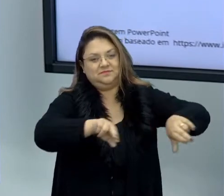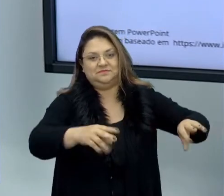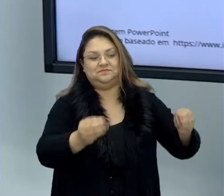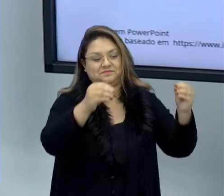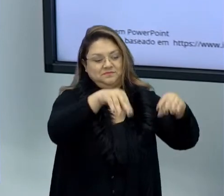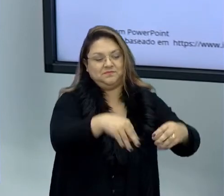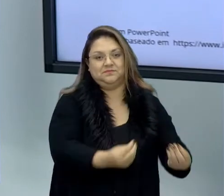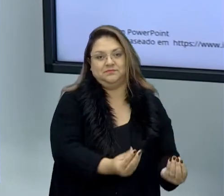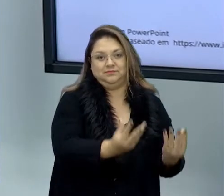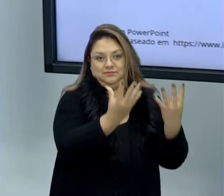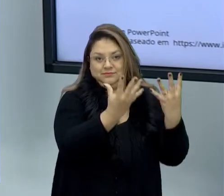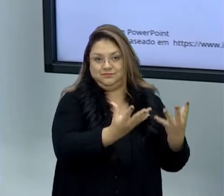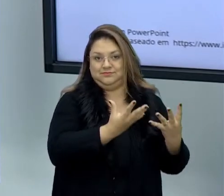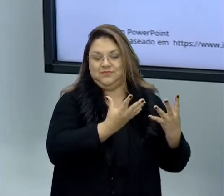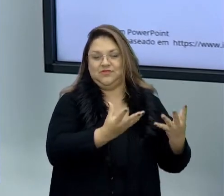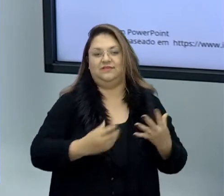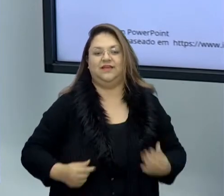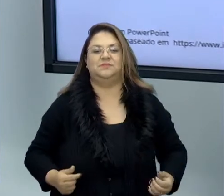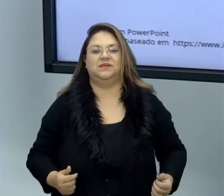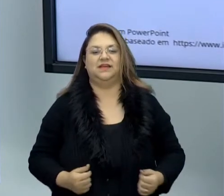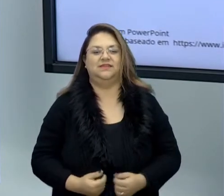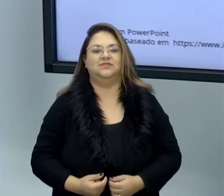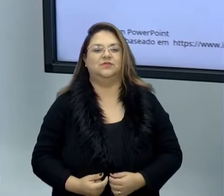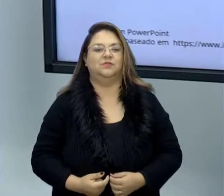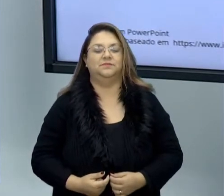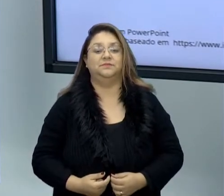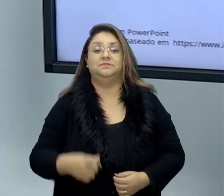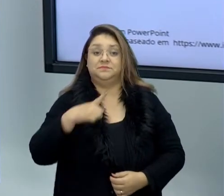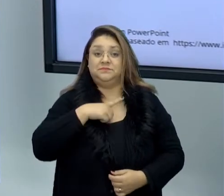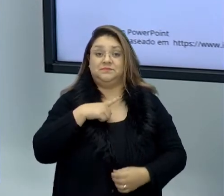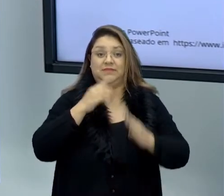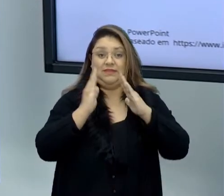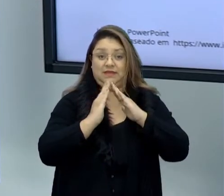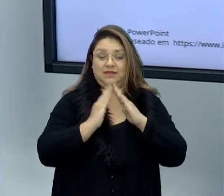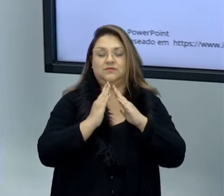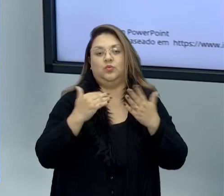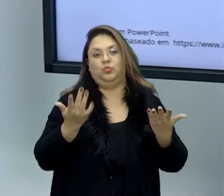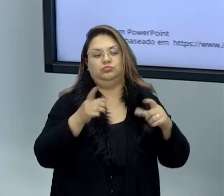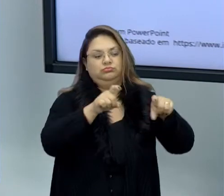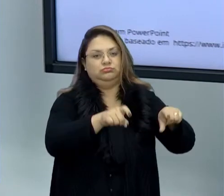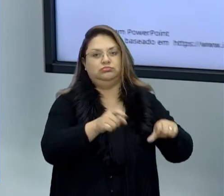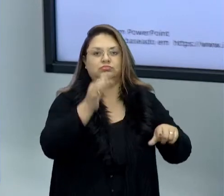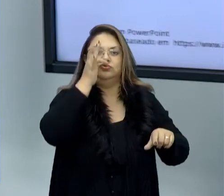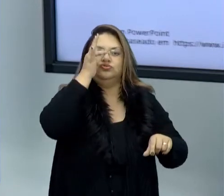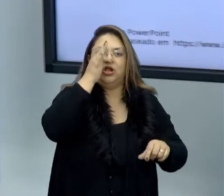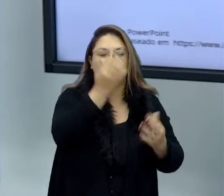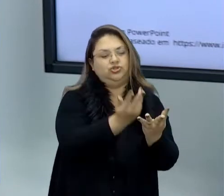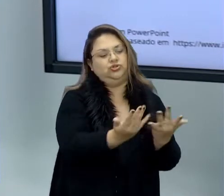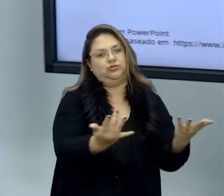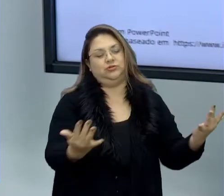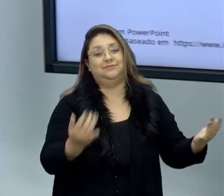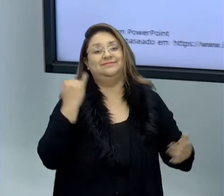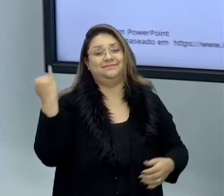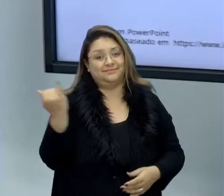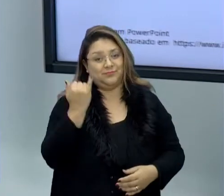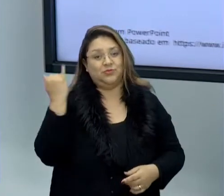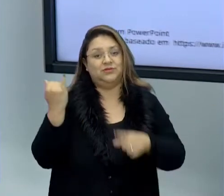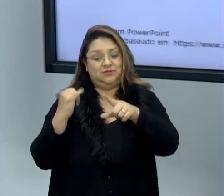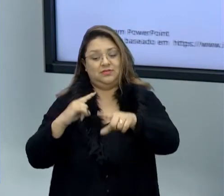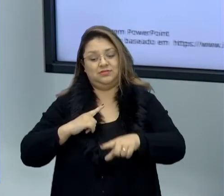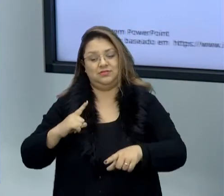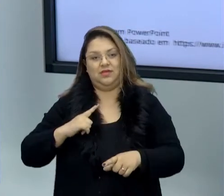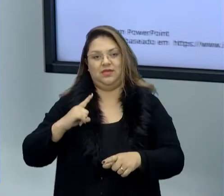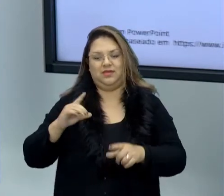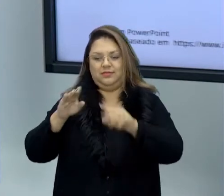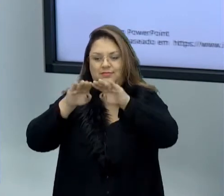bem-vindo. Se você tem uma casa, tem uma horta, um jardim, né, eu já falei várias vezes da importância, né, de você ter uma composteira